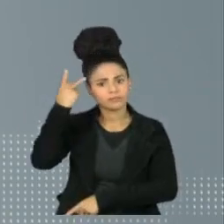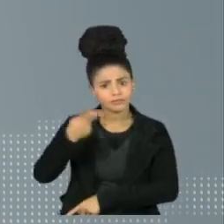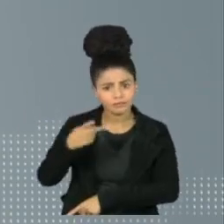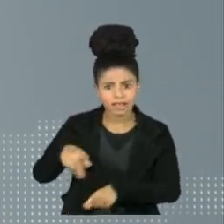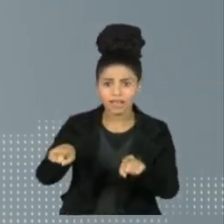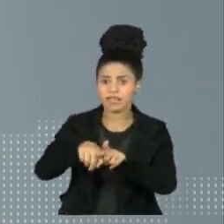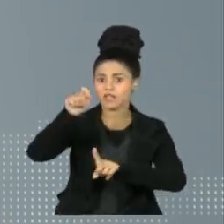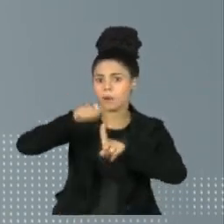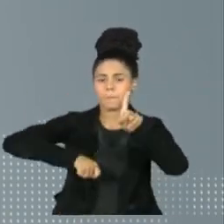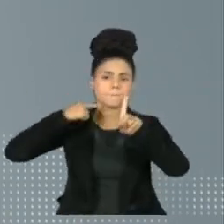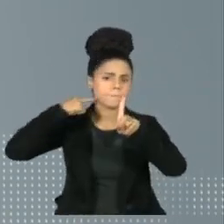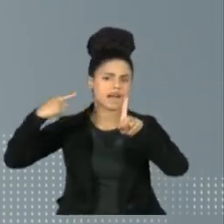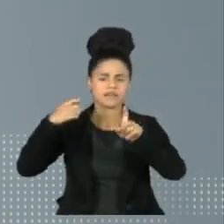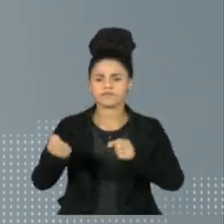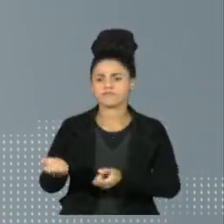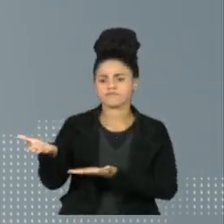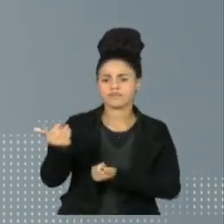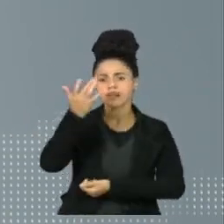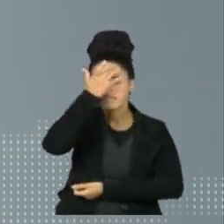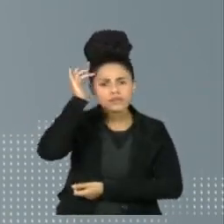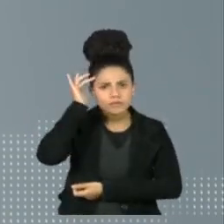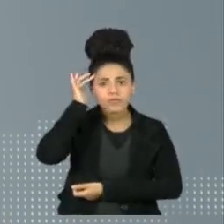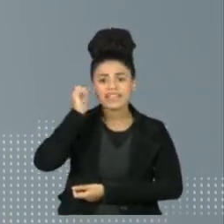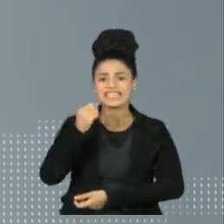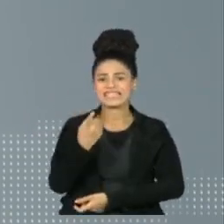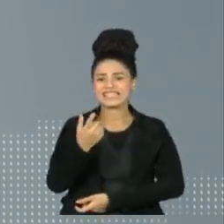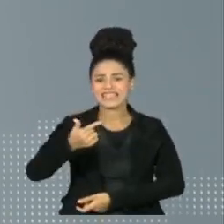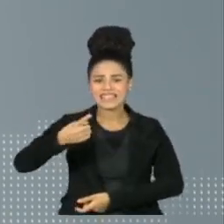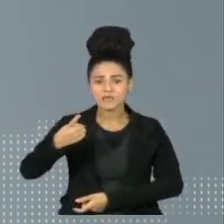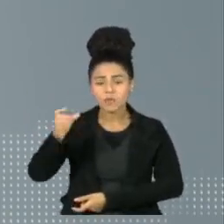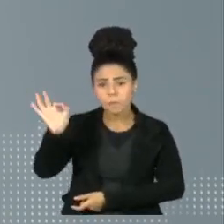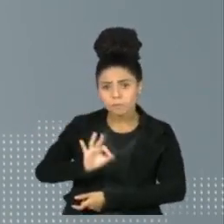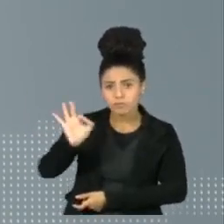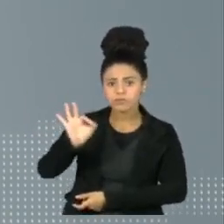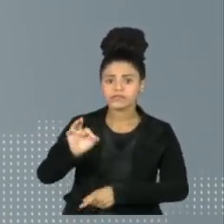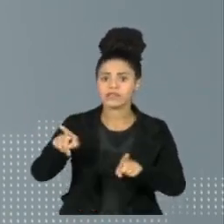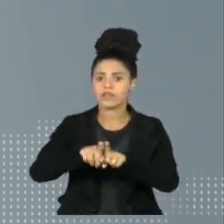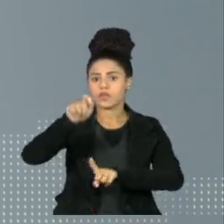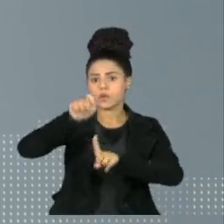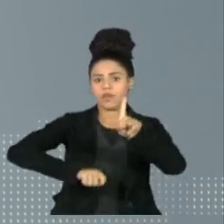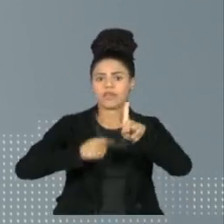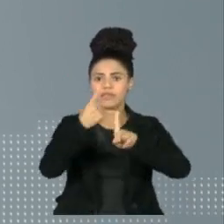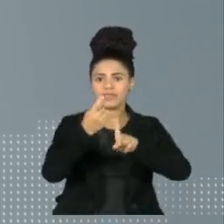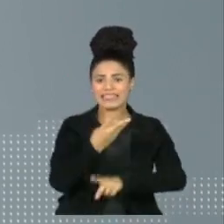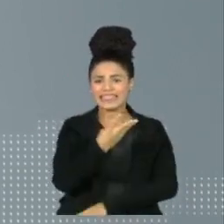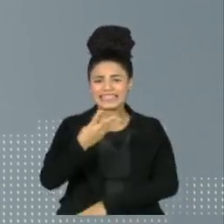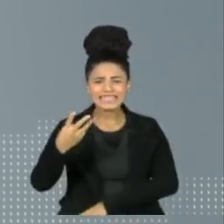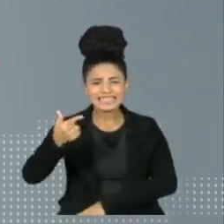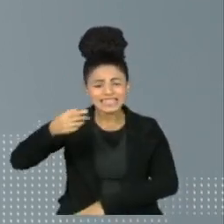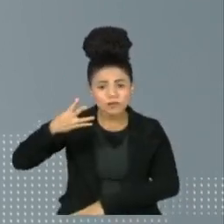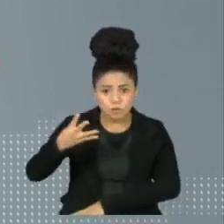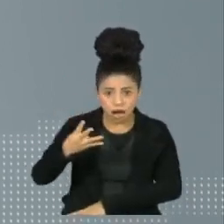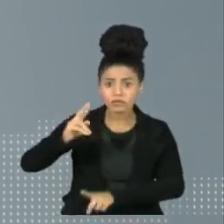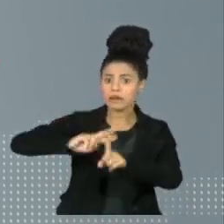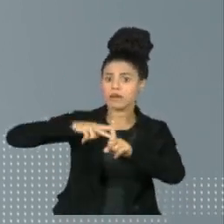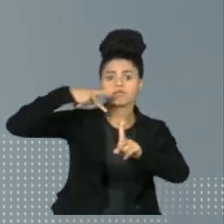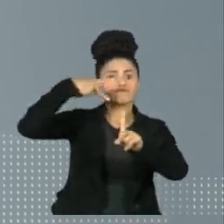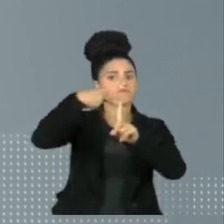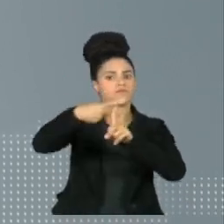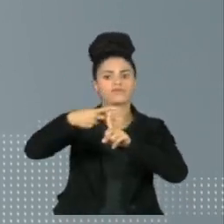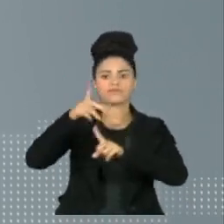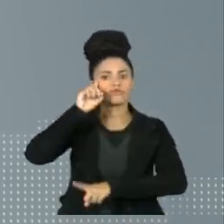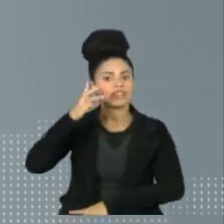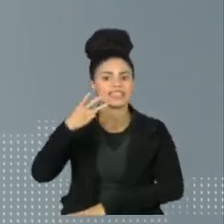A média móvel de novos pacientes passou de 171 no primeiro dia do mês para 374 no dia